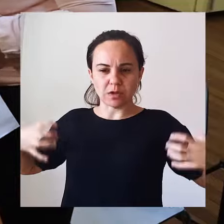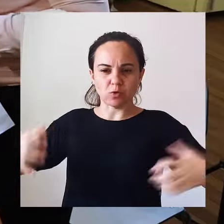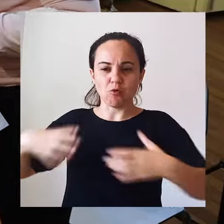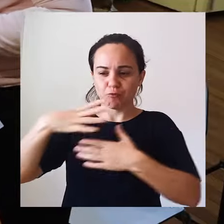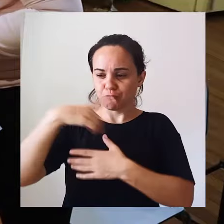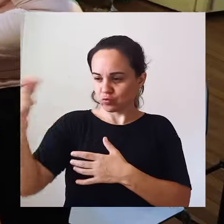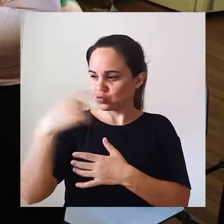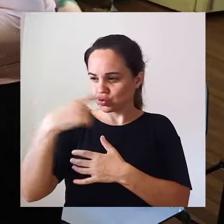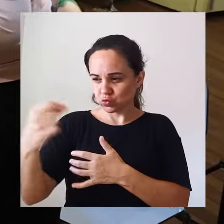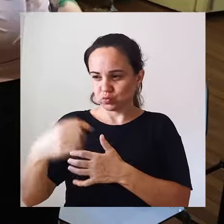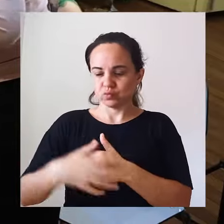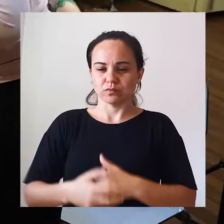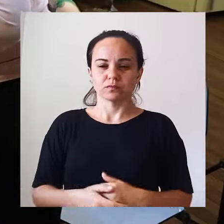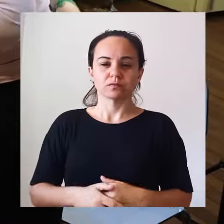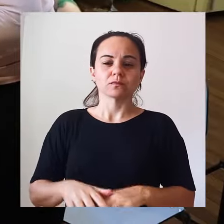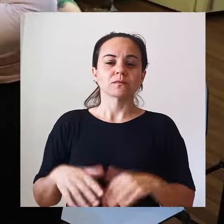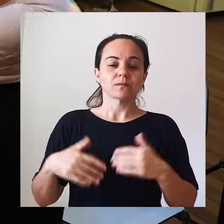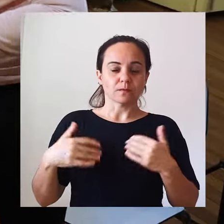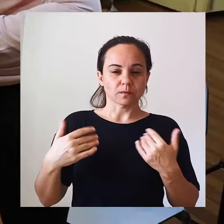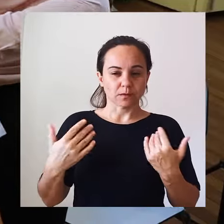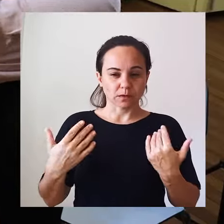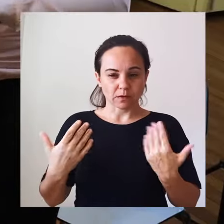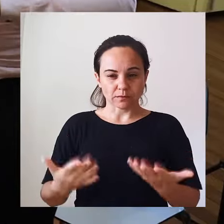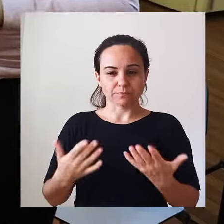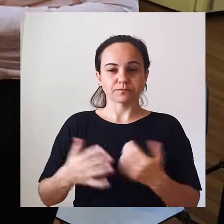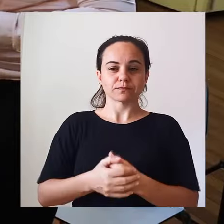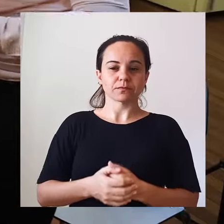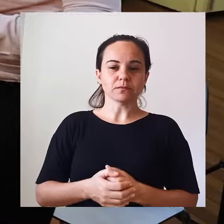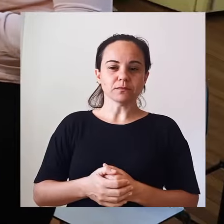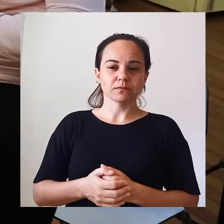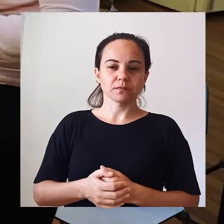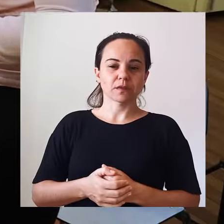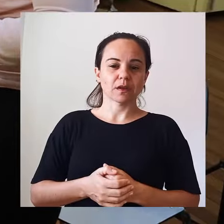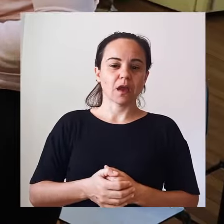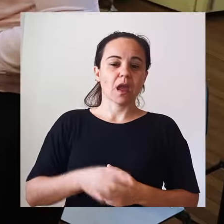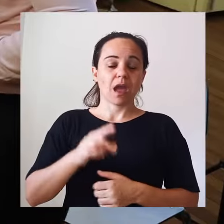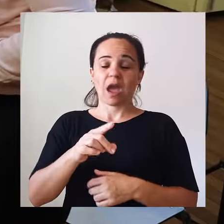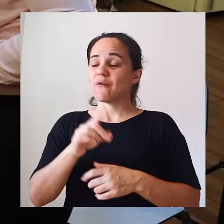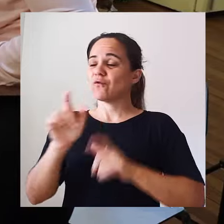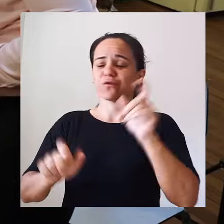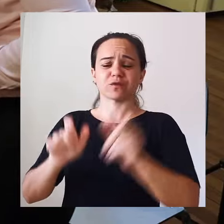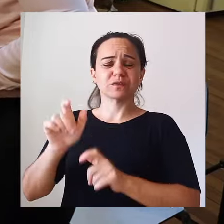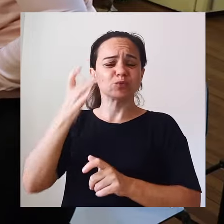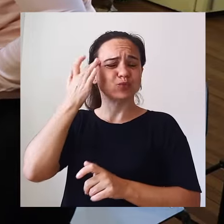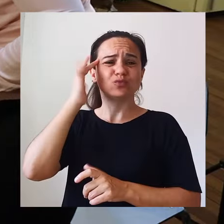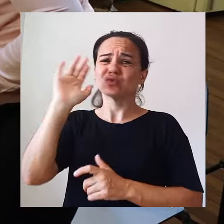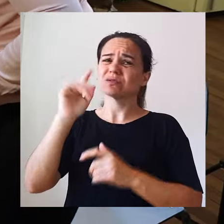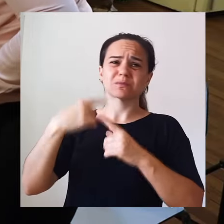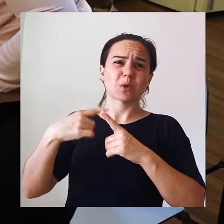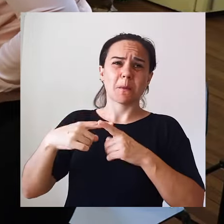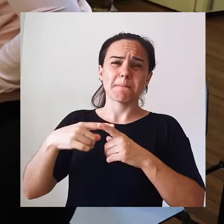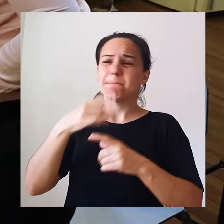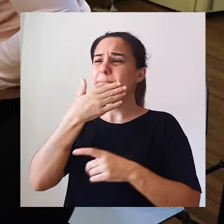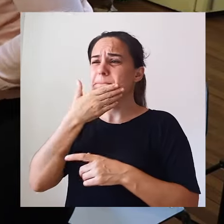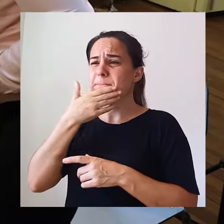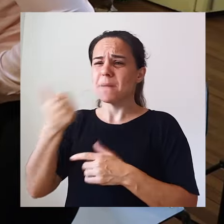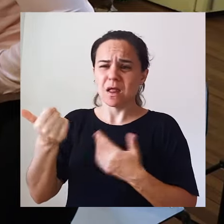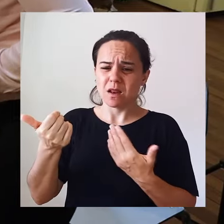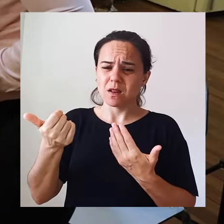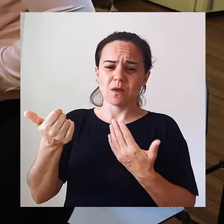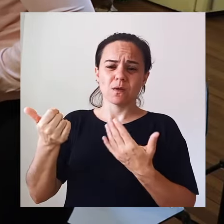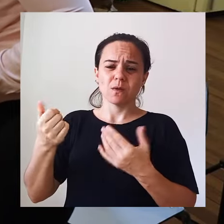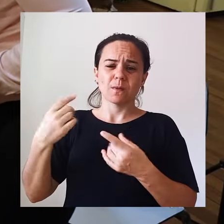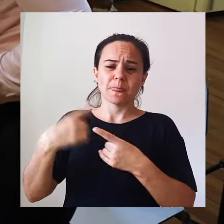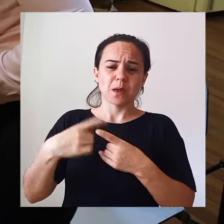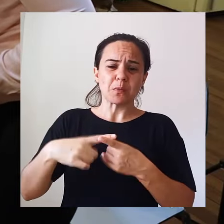novela, a empregada não sabe mais do segredo. E o meu personagem daí, ah? É limpar a sujeira